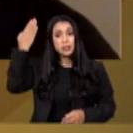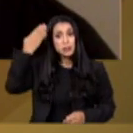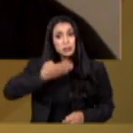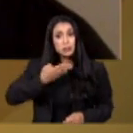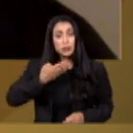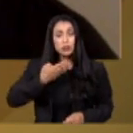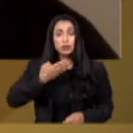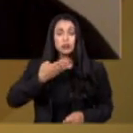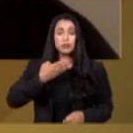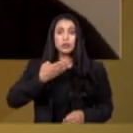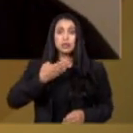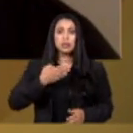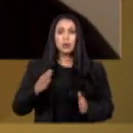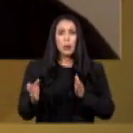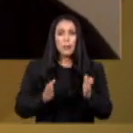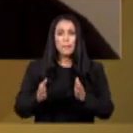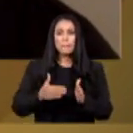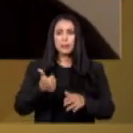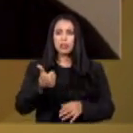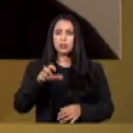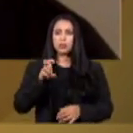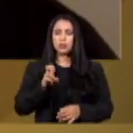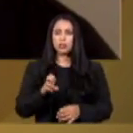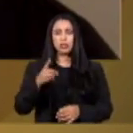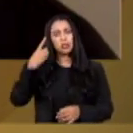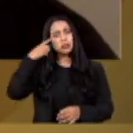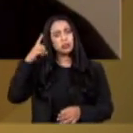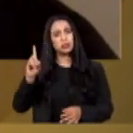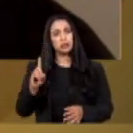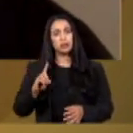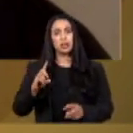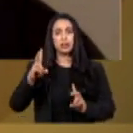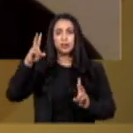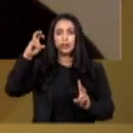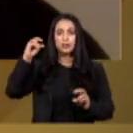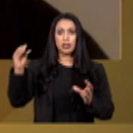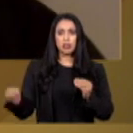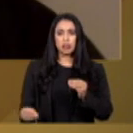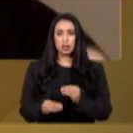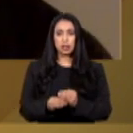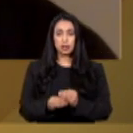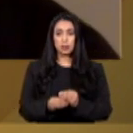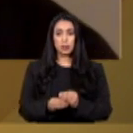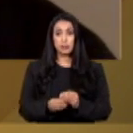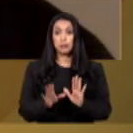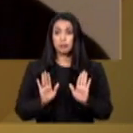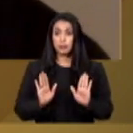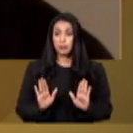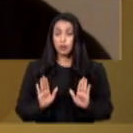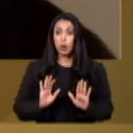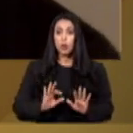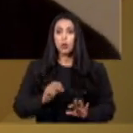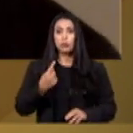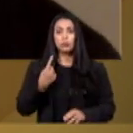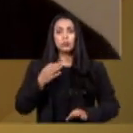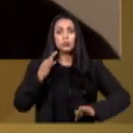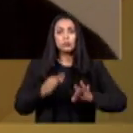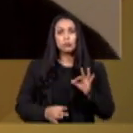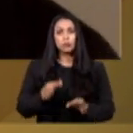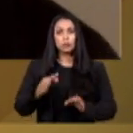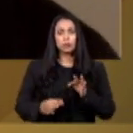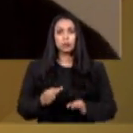provas cabides no prazo de 15 dias fechado ou seja um sorriso gigante